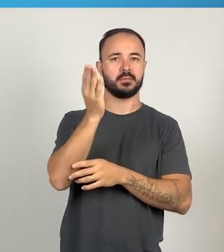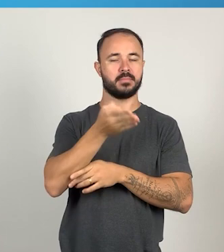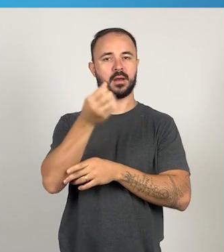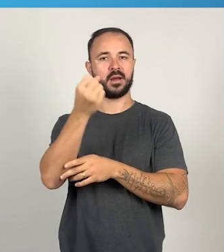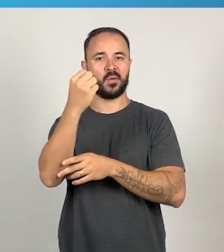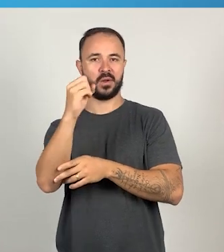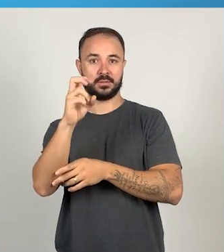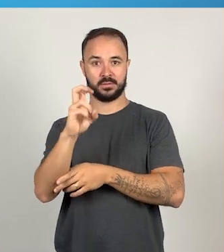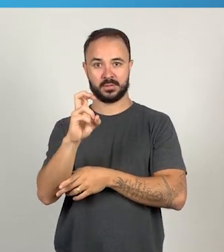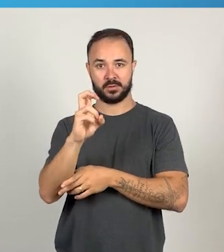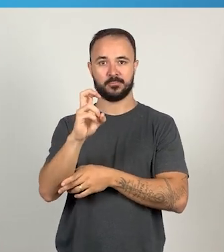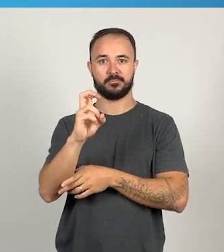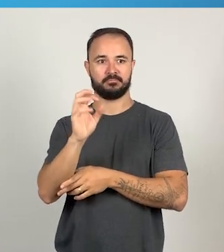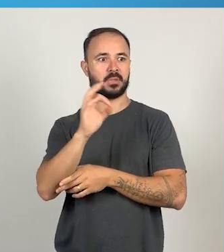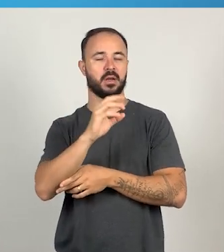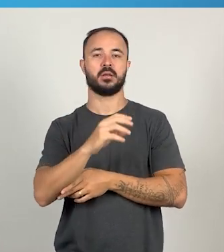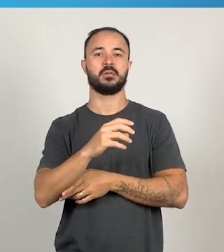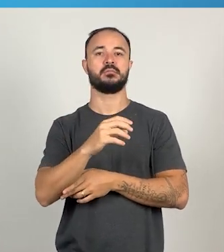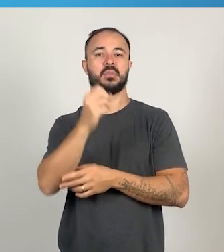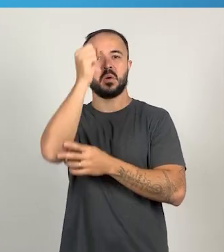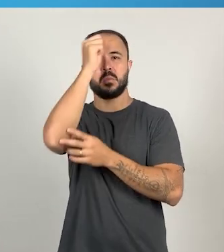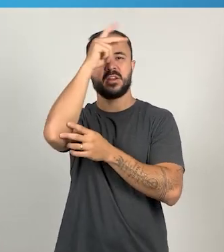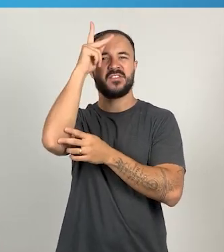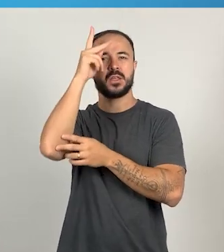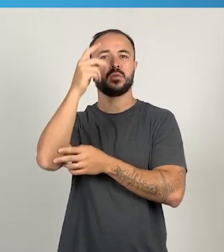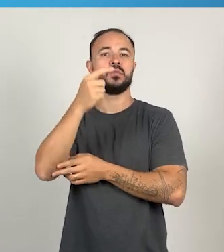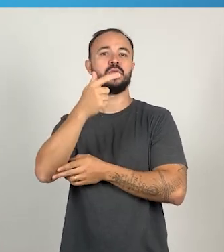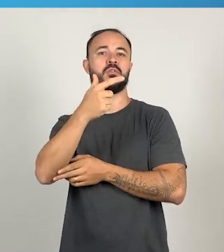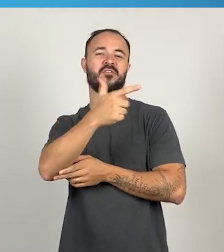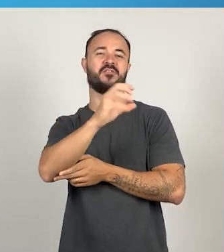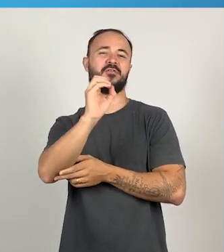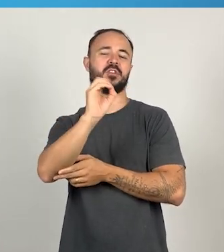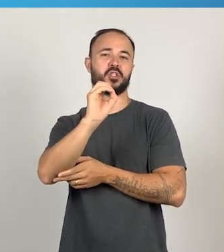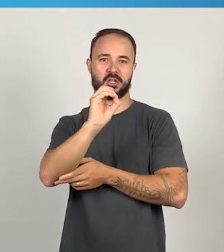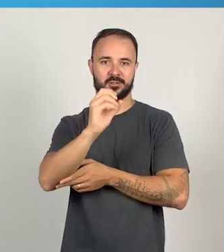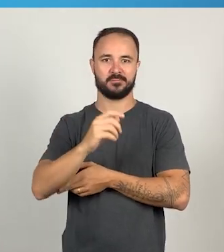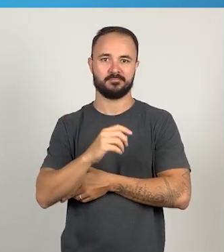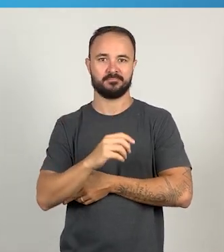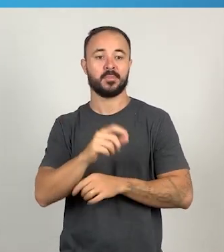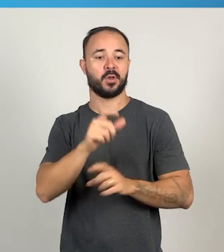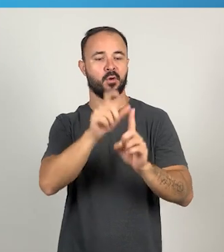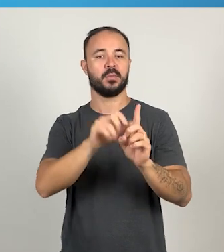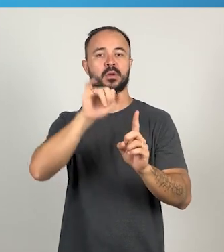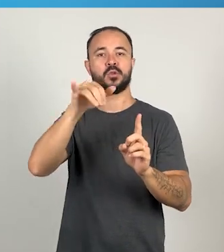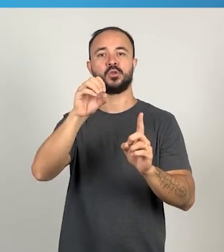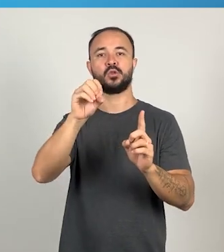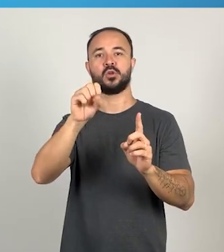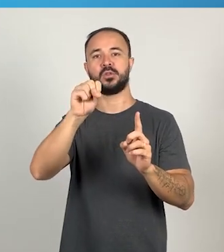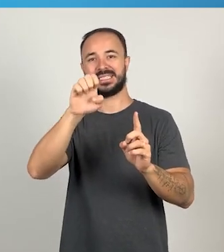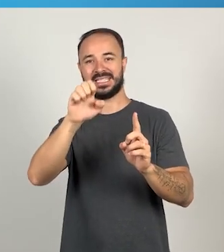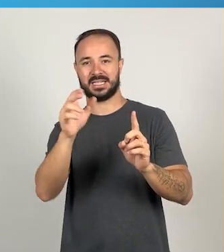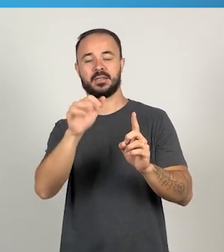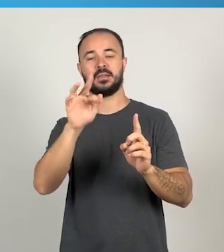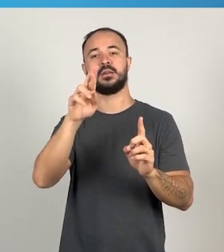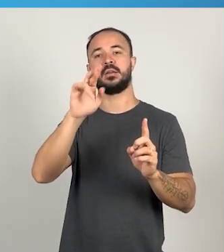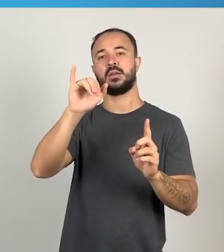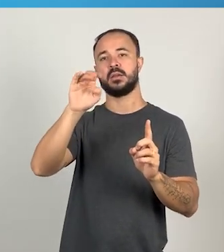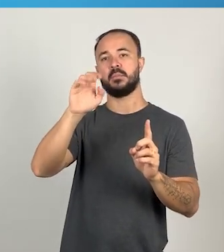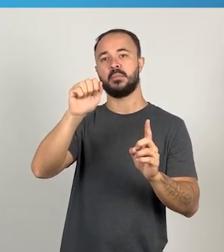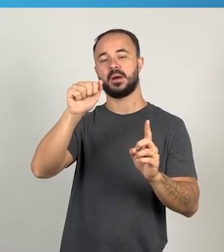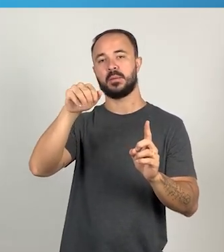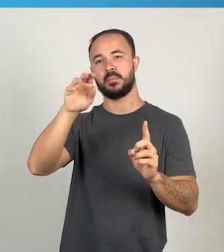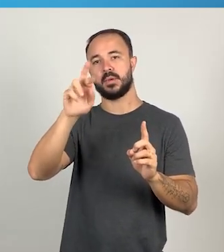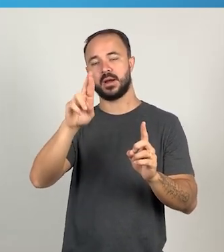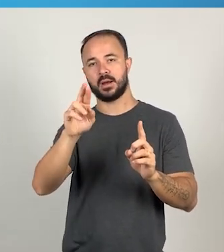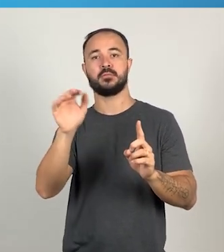370/85, pelo 28º prefeito da cidade, que foi o seu José de Ribamar Fiquene. Então, 16 de